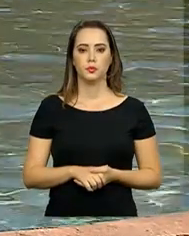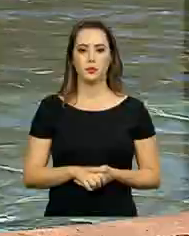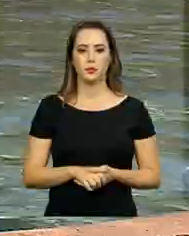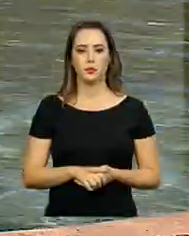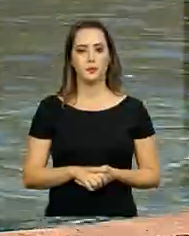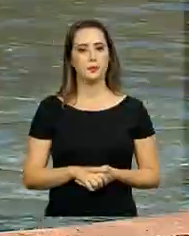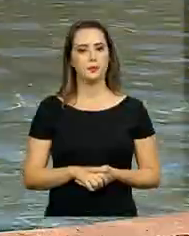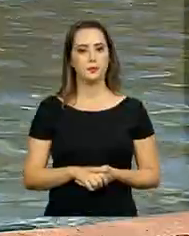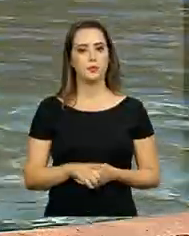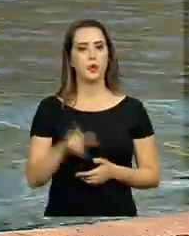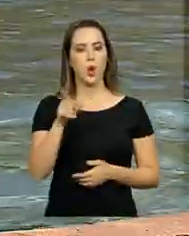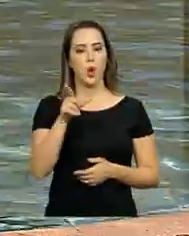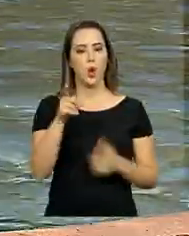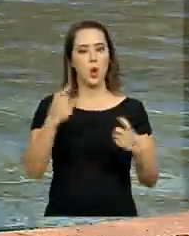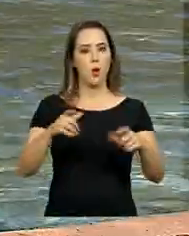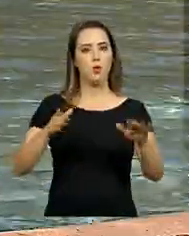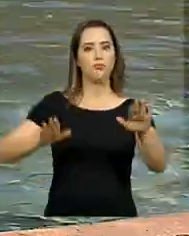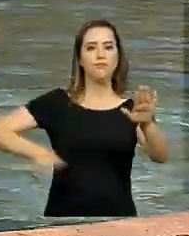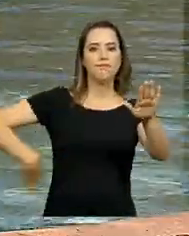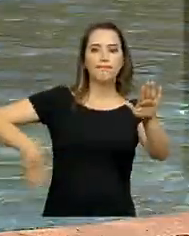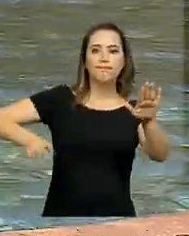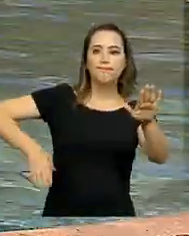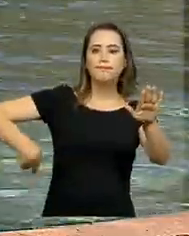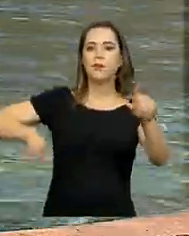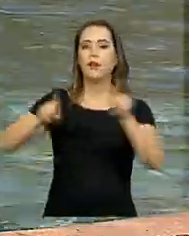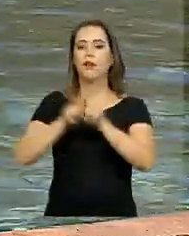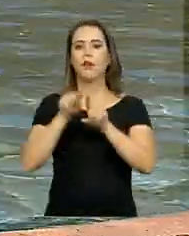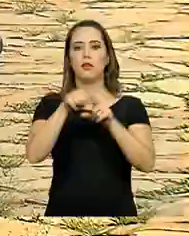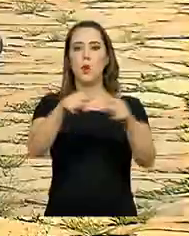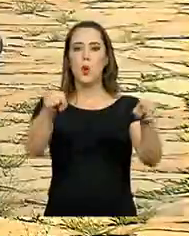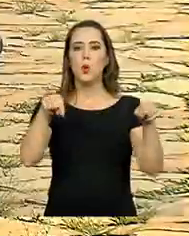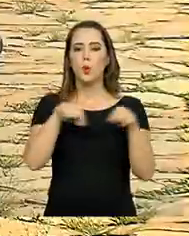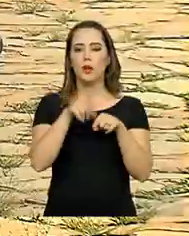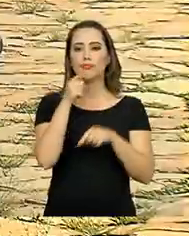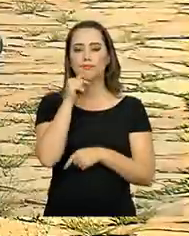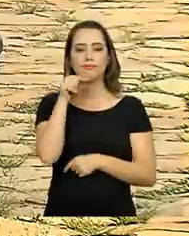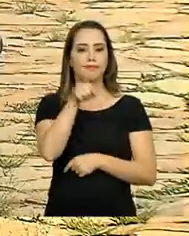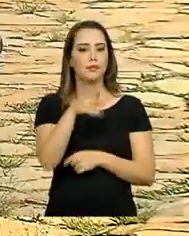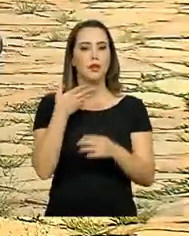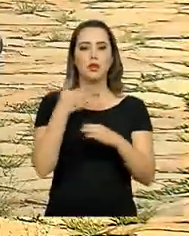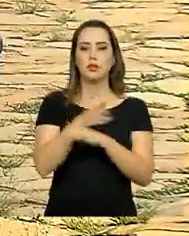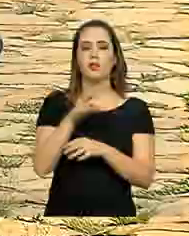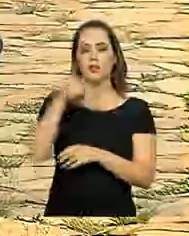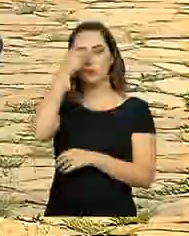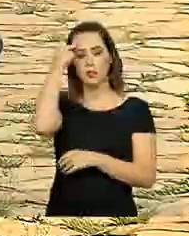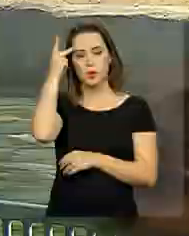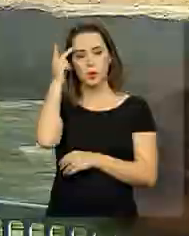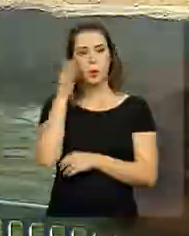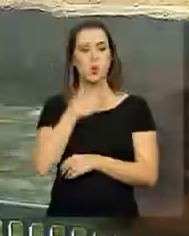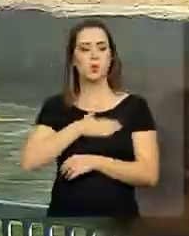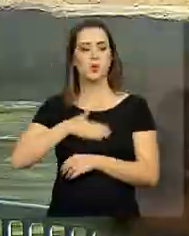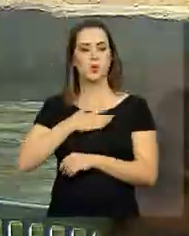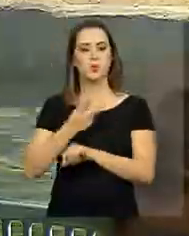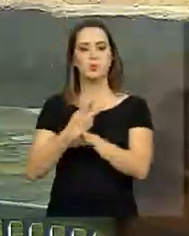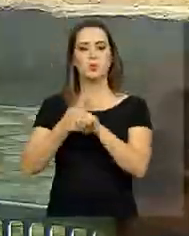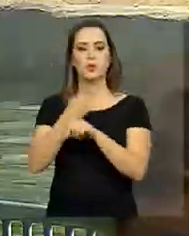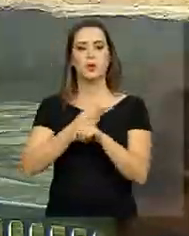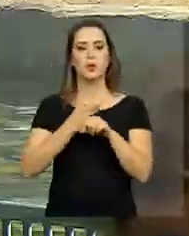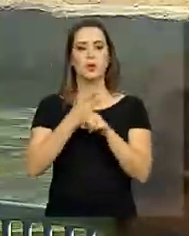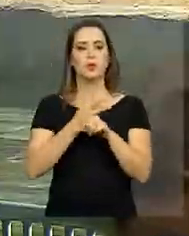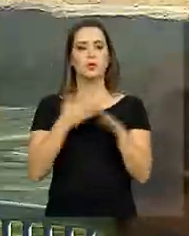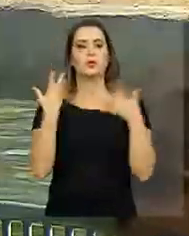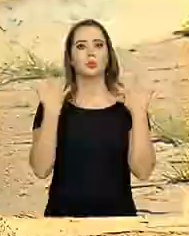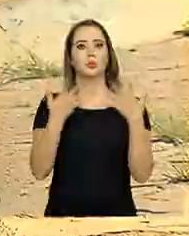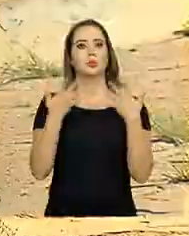as piscinas de águas correntes do parque nacional de brasília atraem muita gente nesta época do ano em busca de alívio